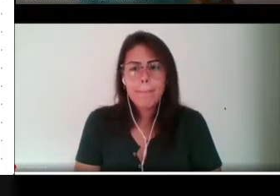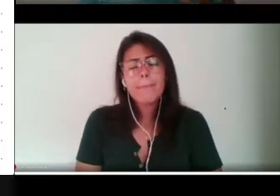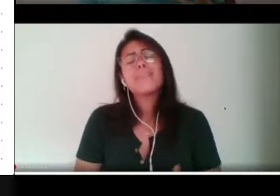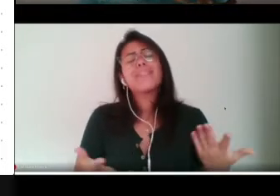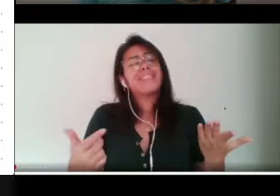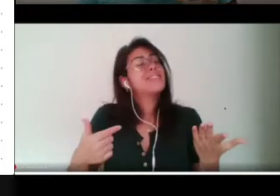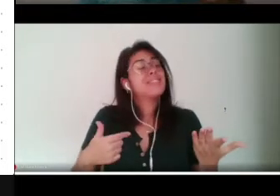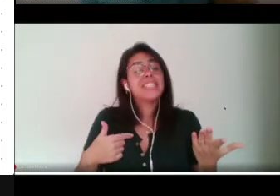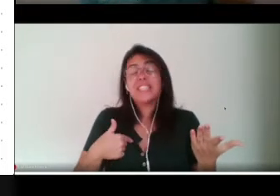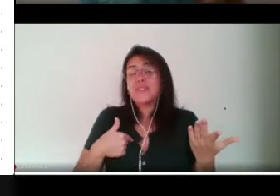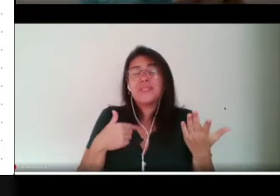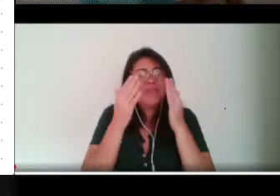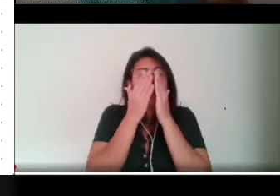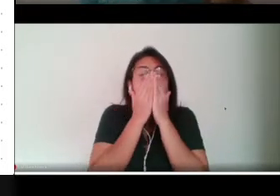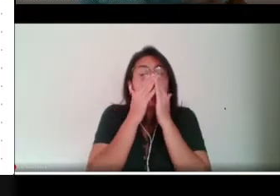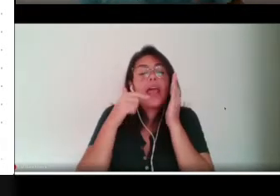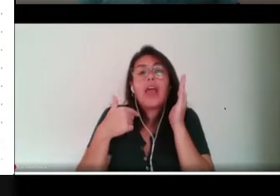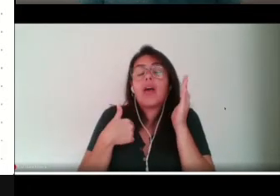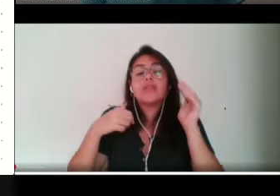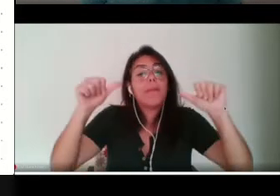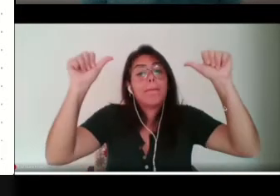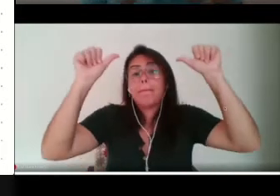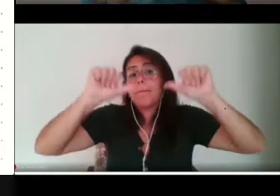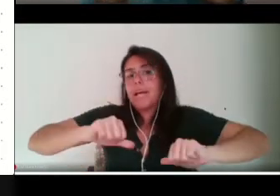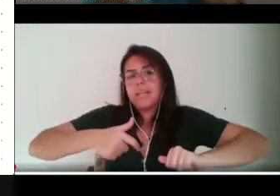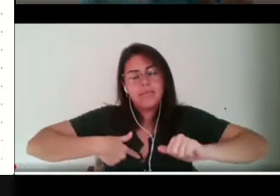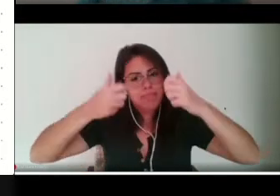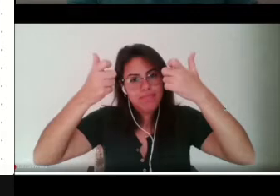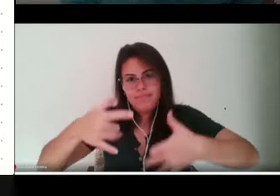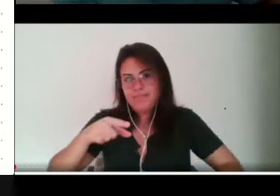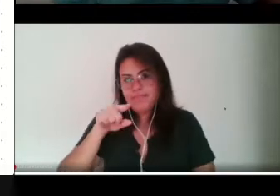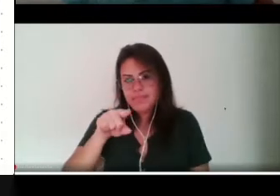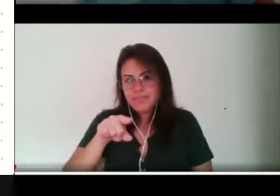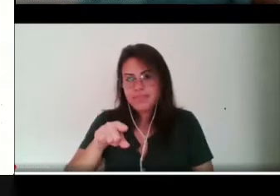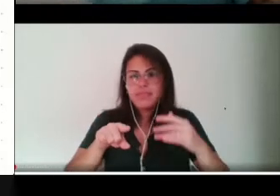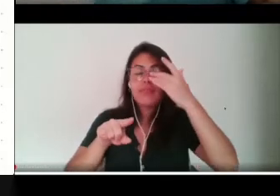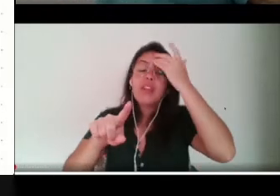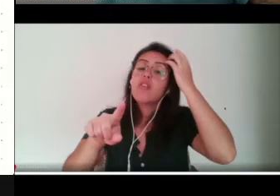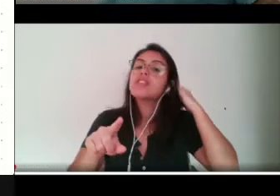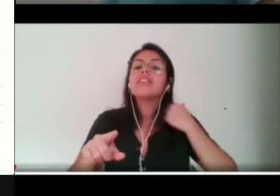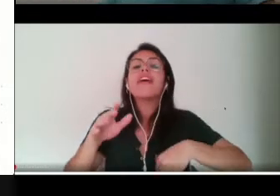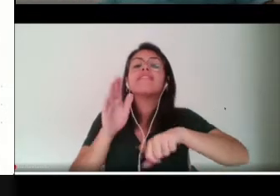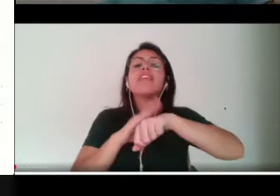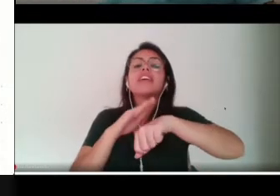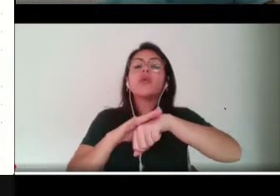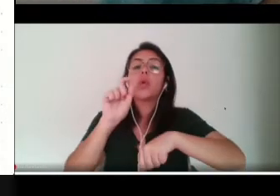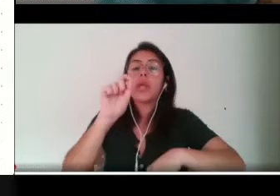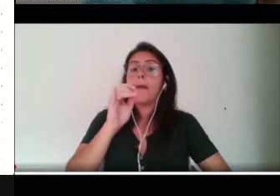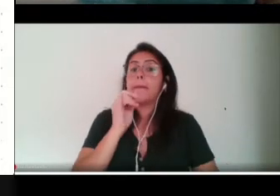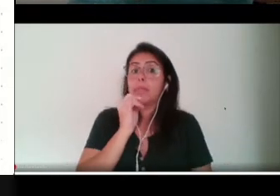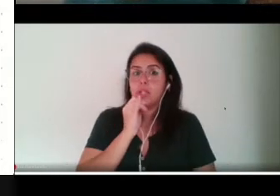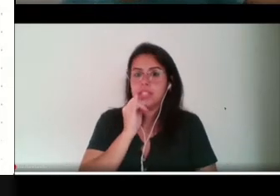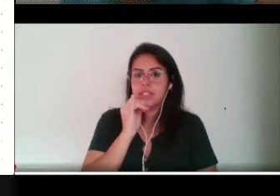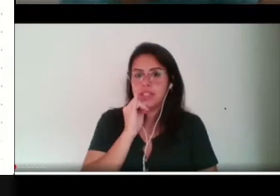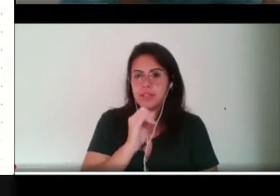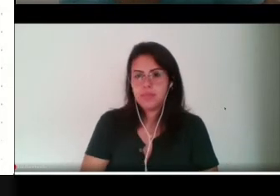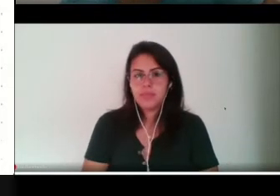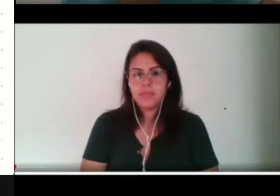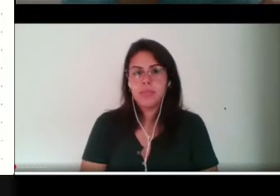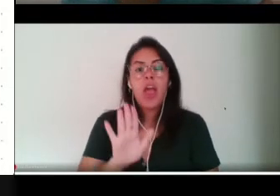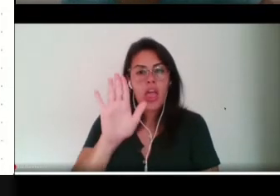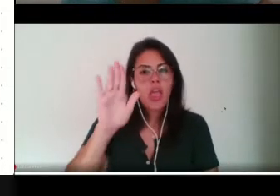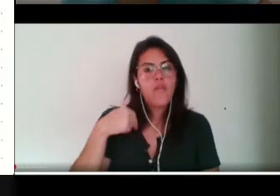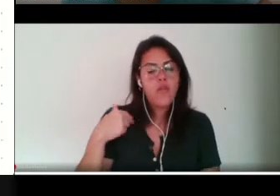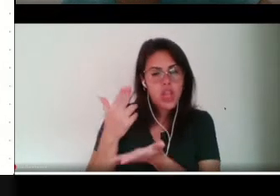mas na internet é fácil de encontrar também. O que você faz? Por exemplo, deixa eu fazer um desenho aqui. Deixa eu ver